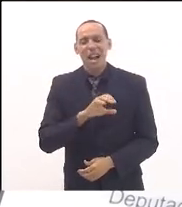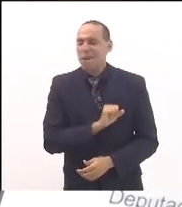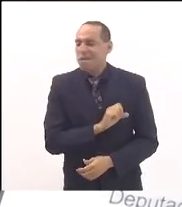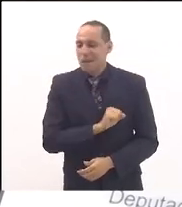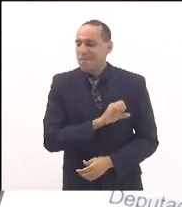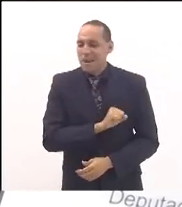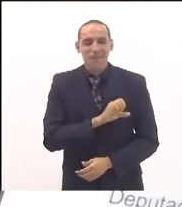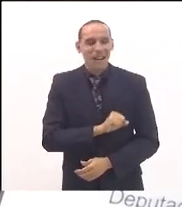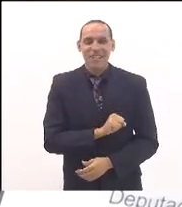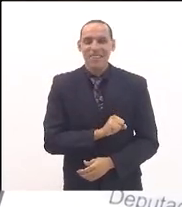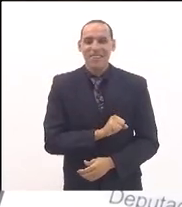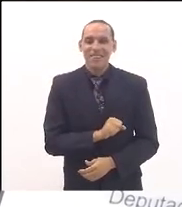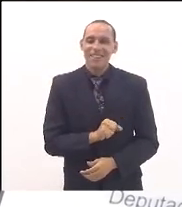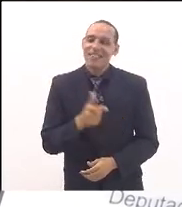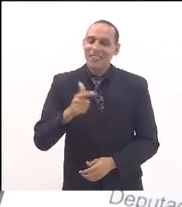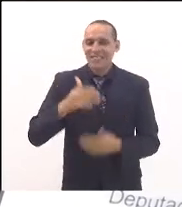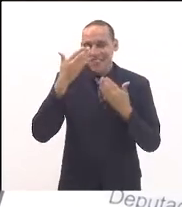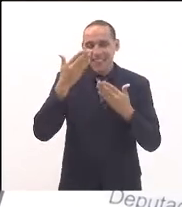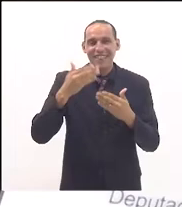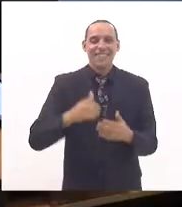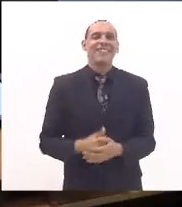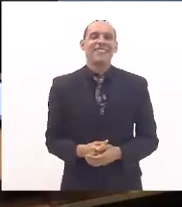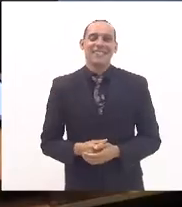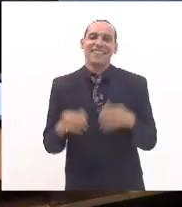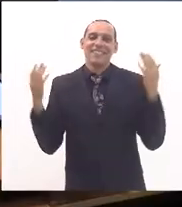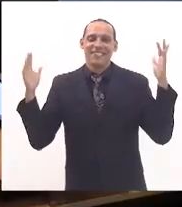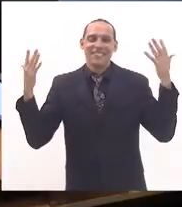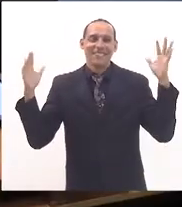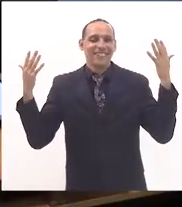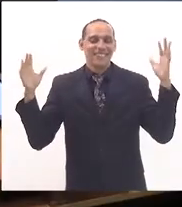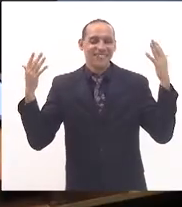muito mais uma vez muito obrigada gente